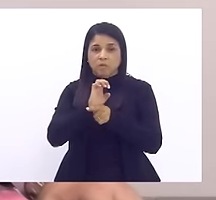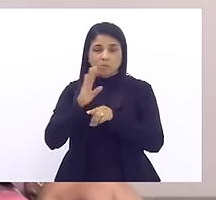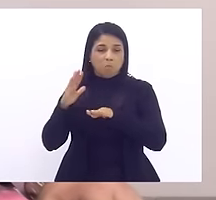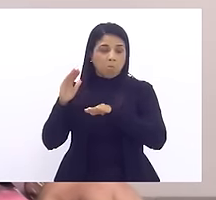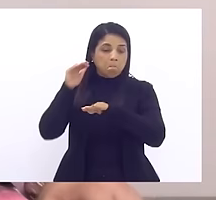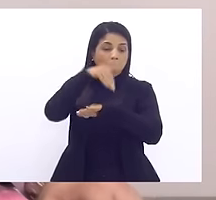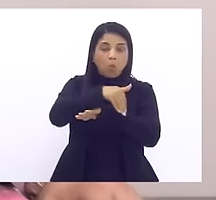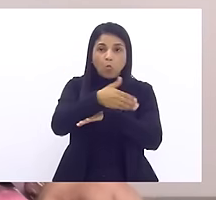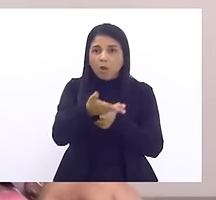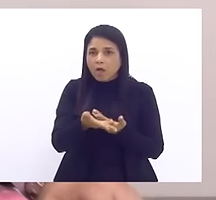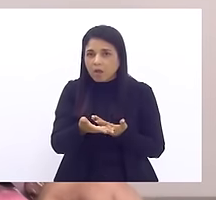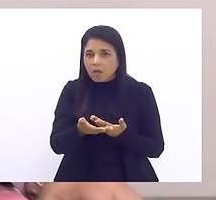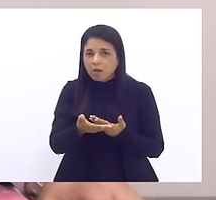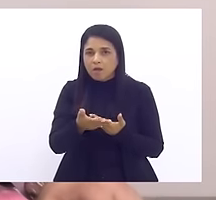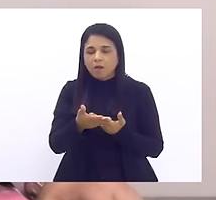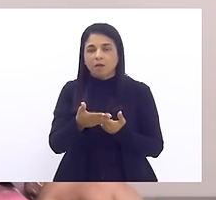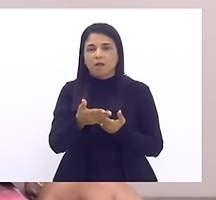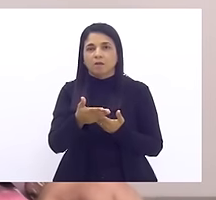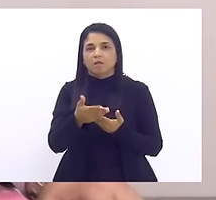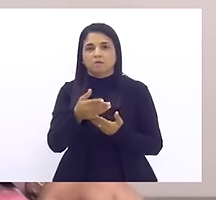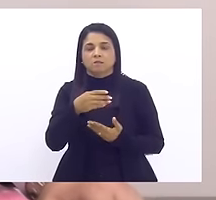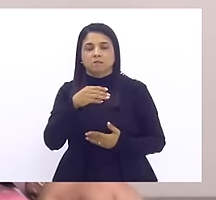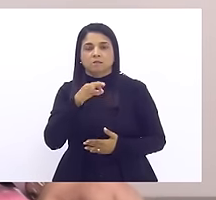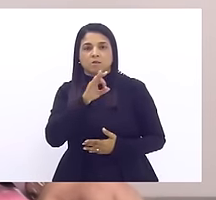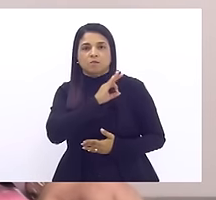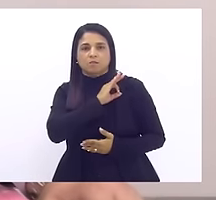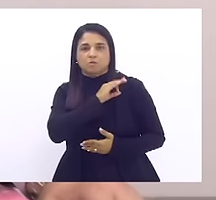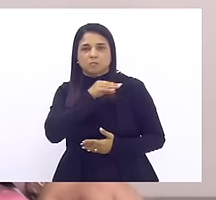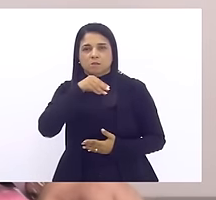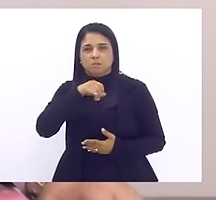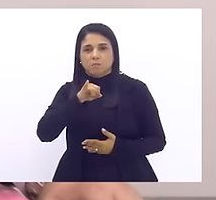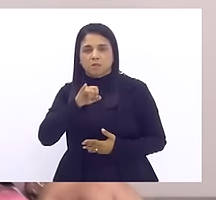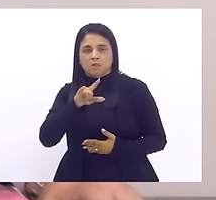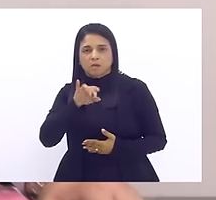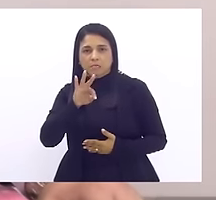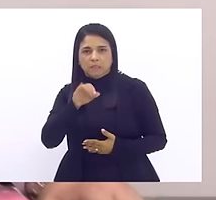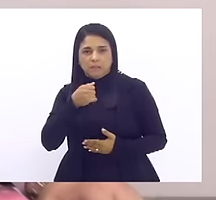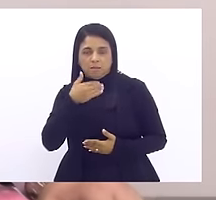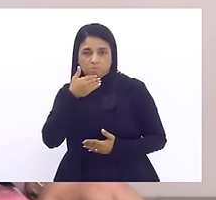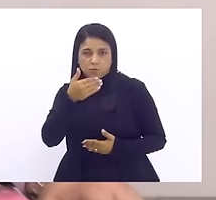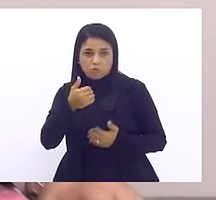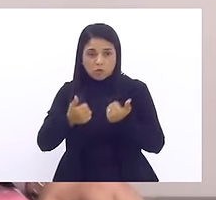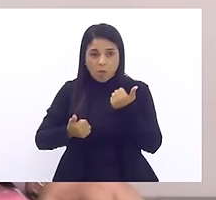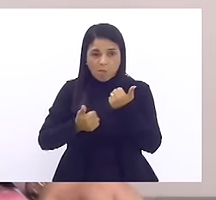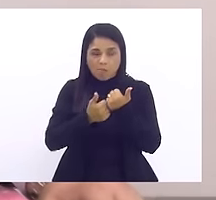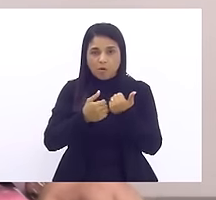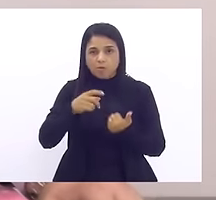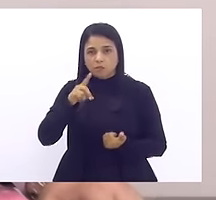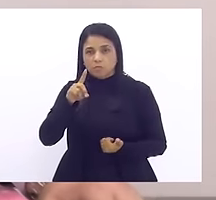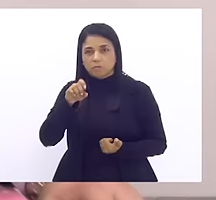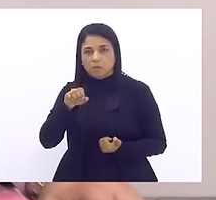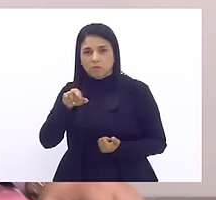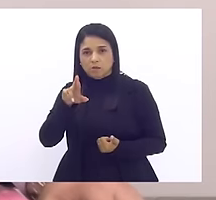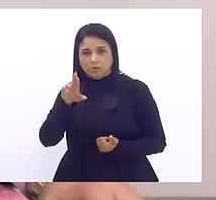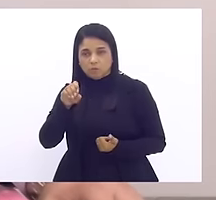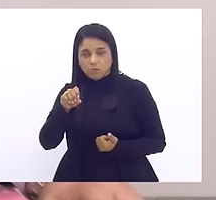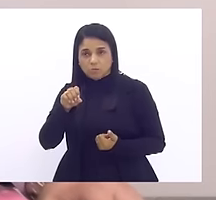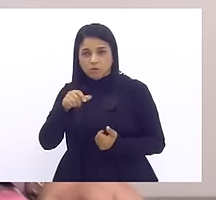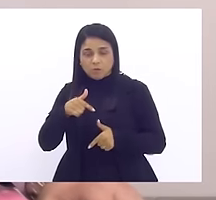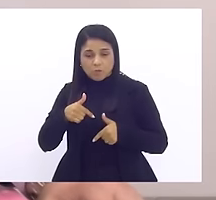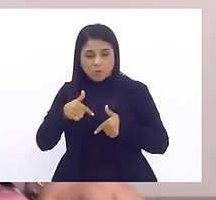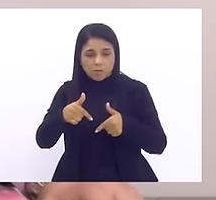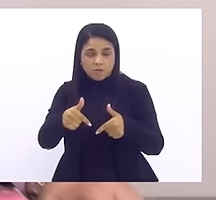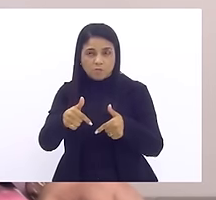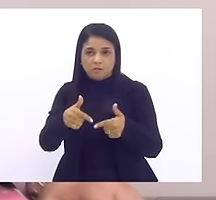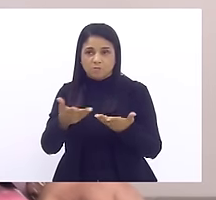do estado maior operacional da polícia militar para solicitar apoio do Detro para uma operação a